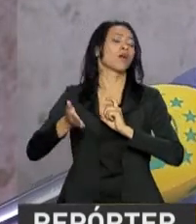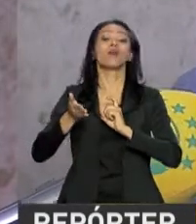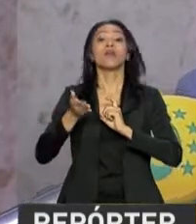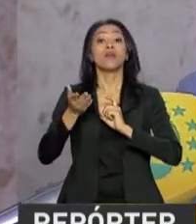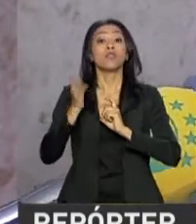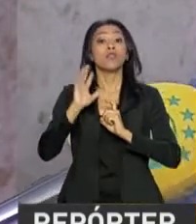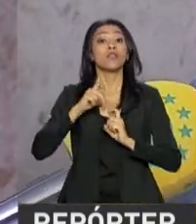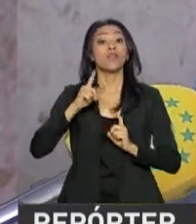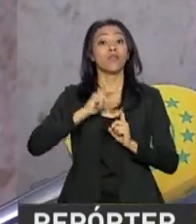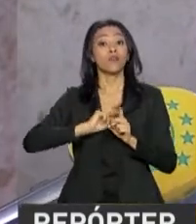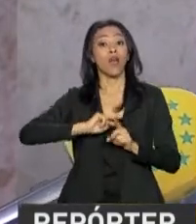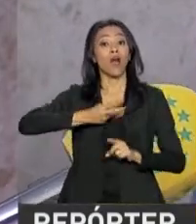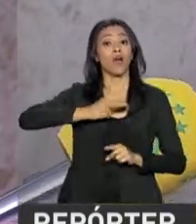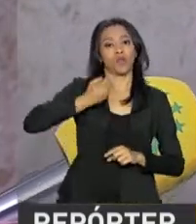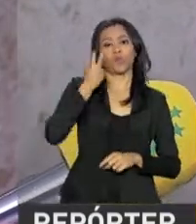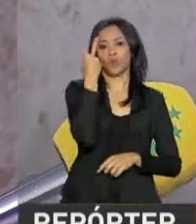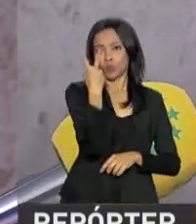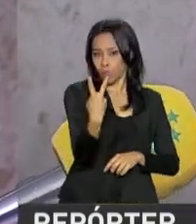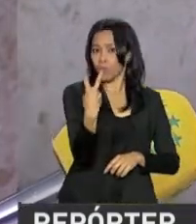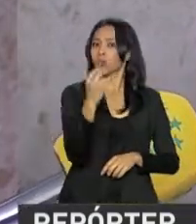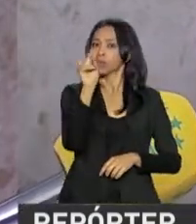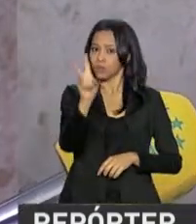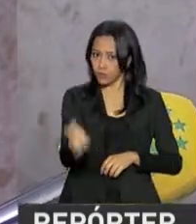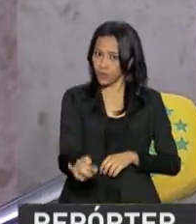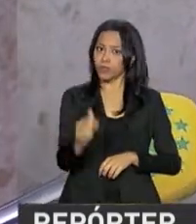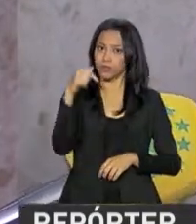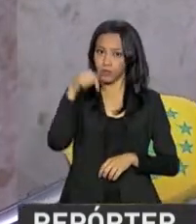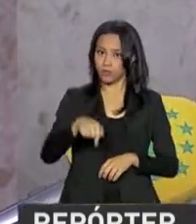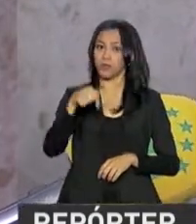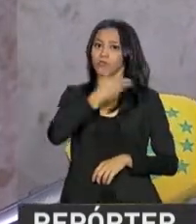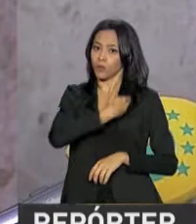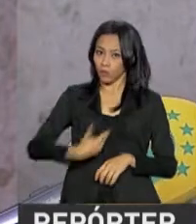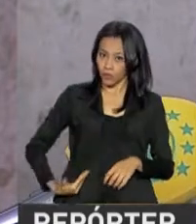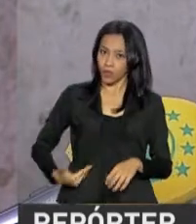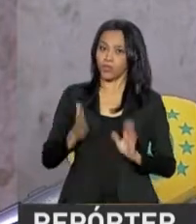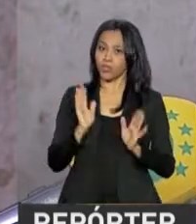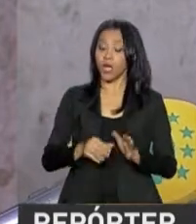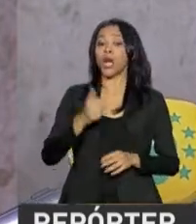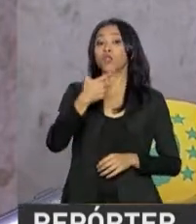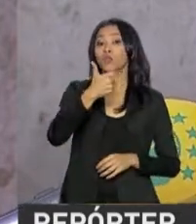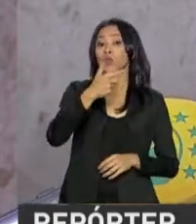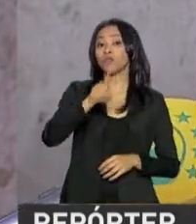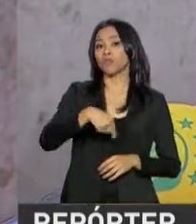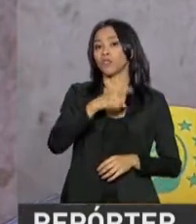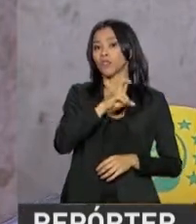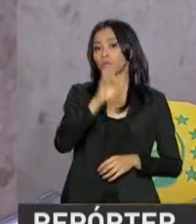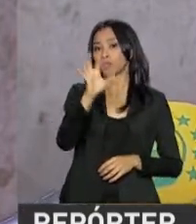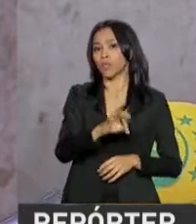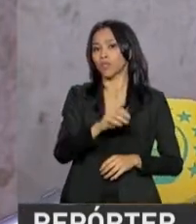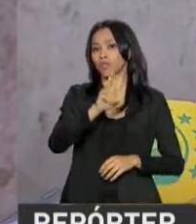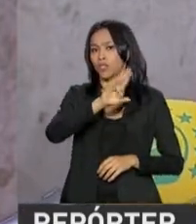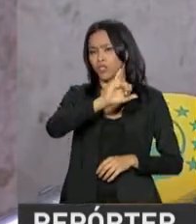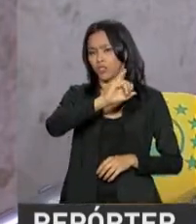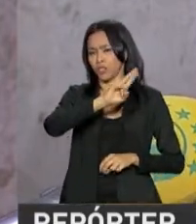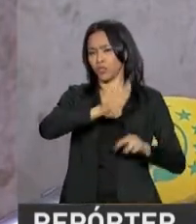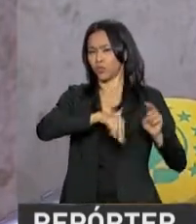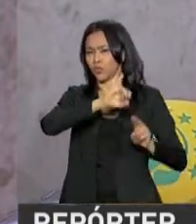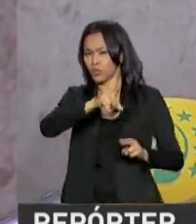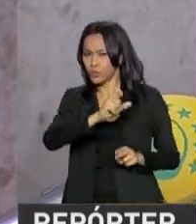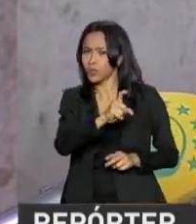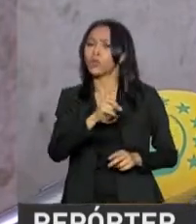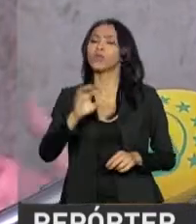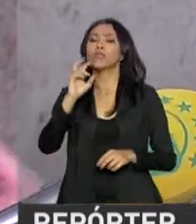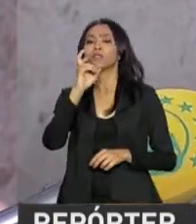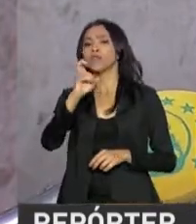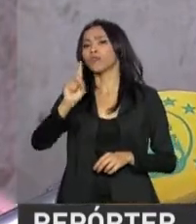reajustes da história do bolsa família nesse governo 12 6 por cento em julho de 2016 56